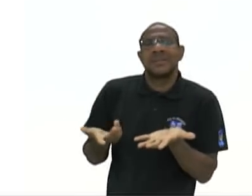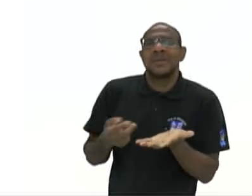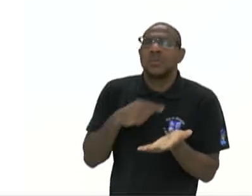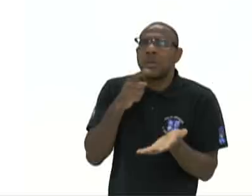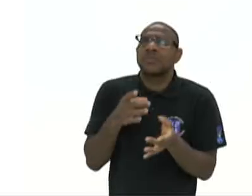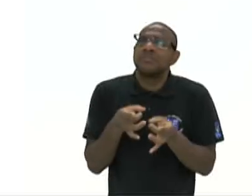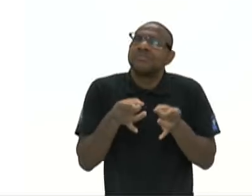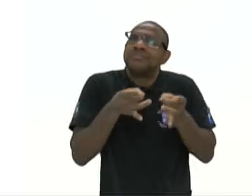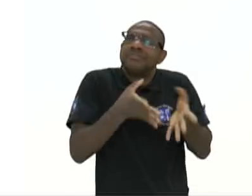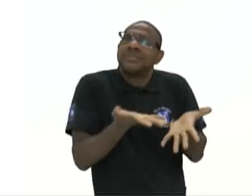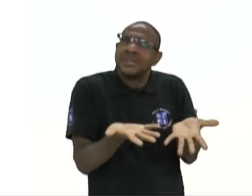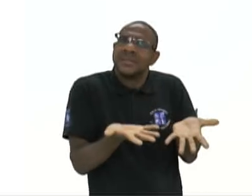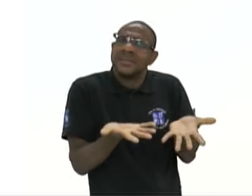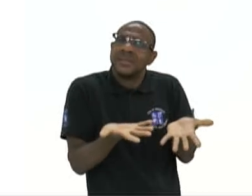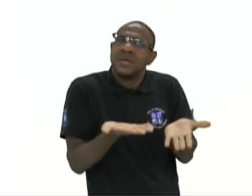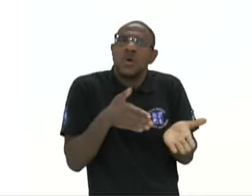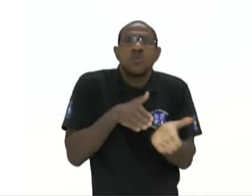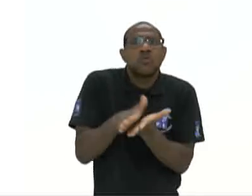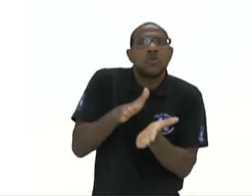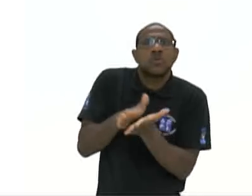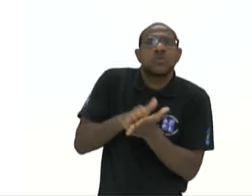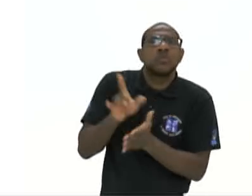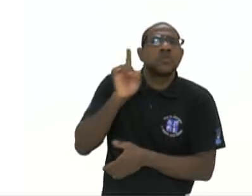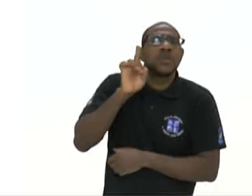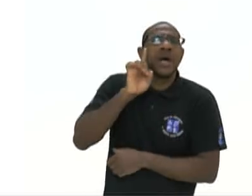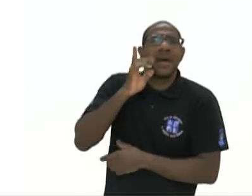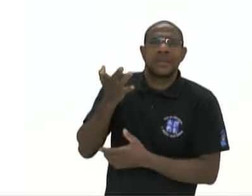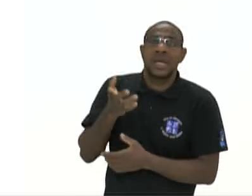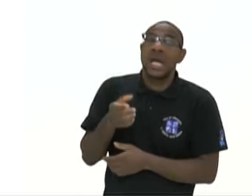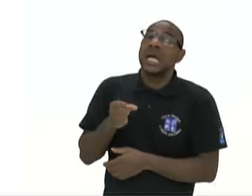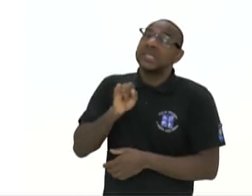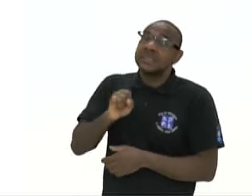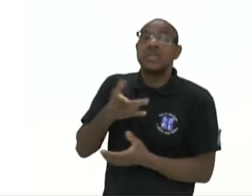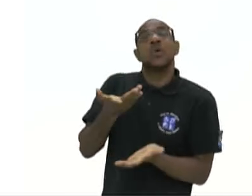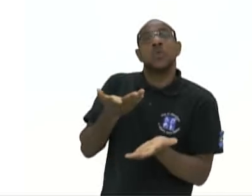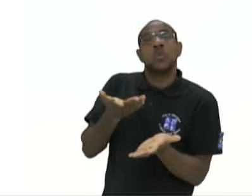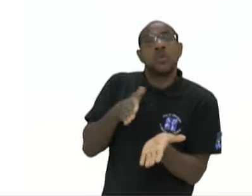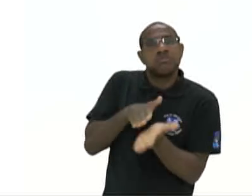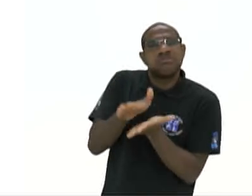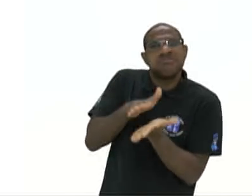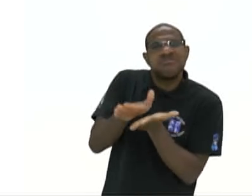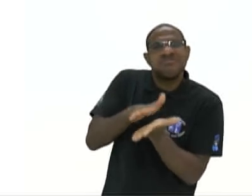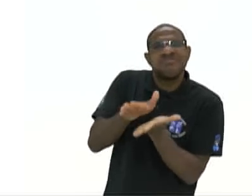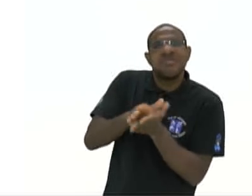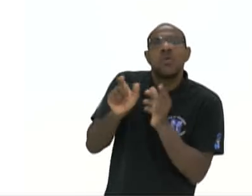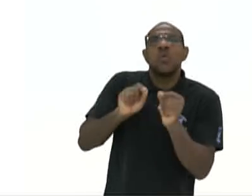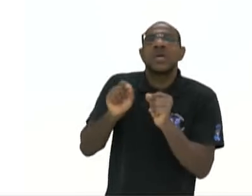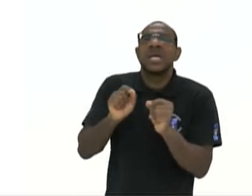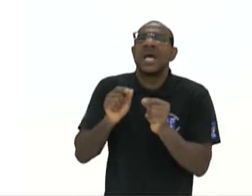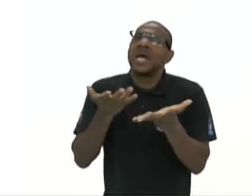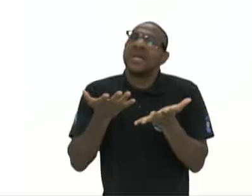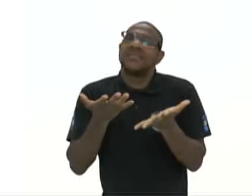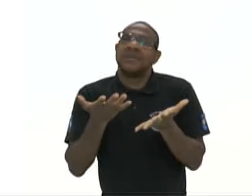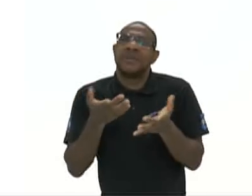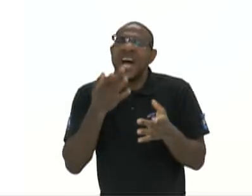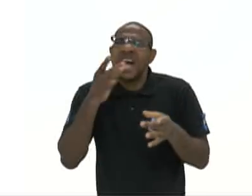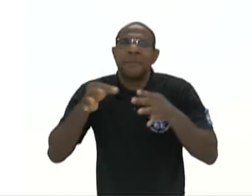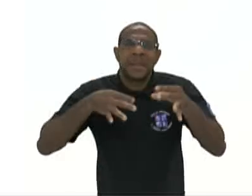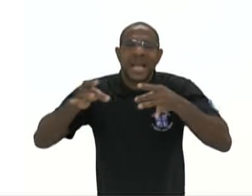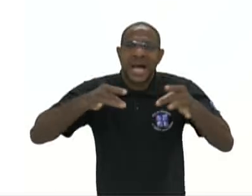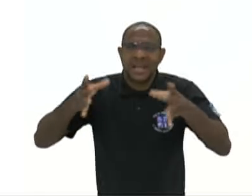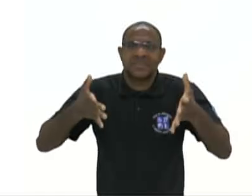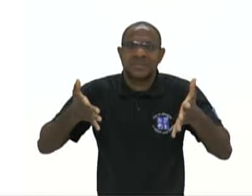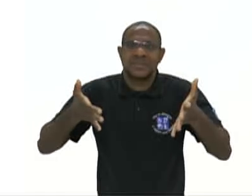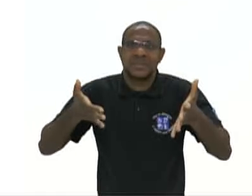mais significativo. Caso o consumo de plástico siga no mesmo ritmo de hoje, cientistas prevêem